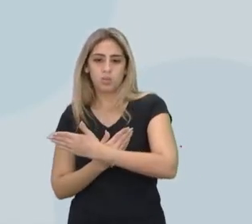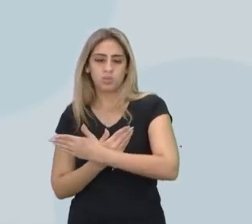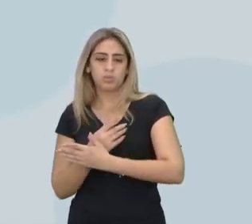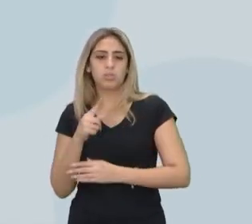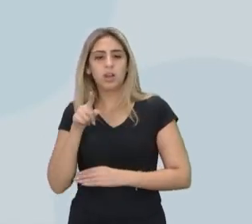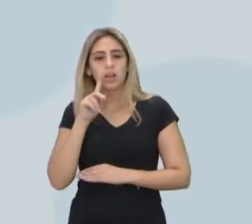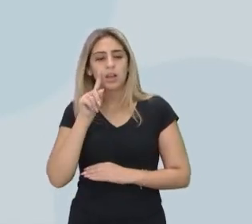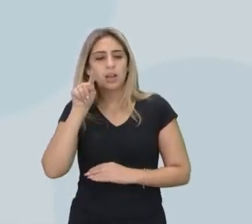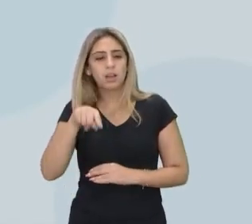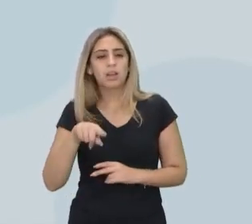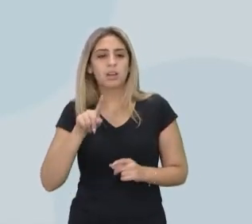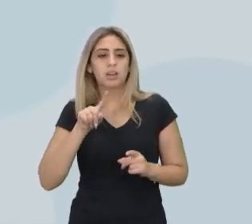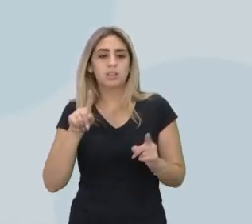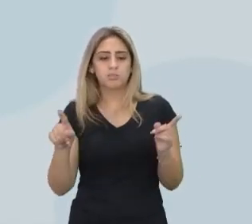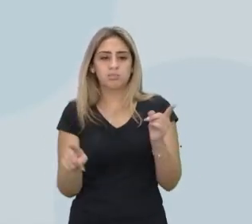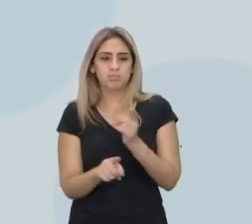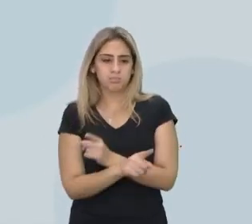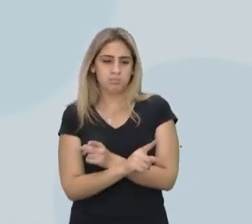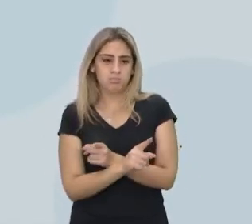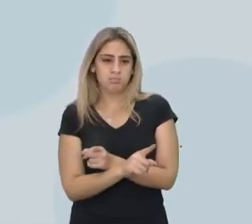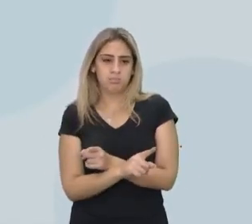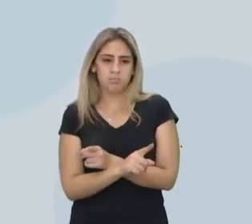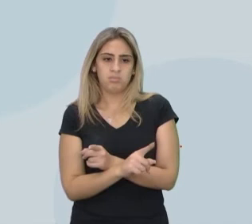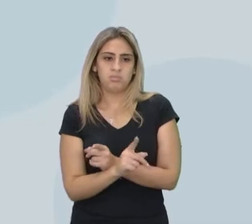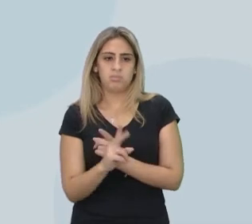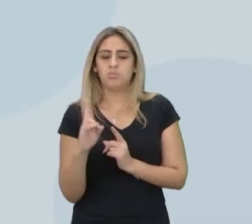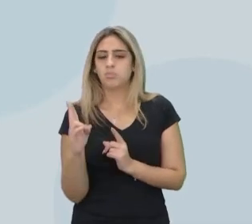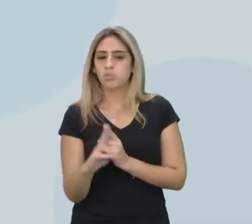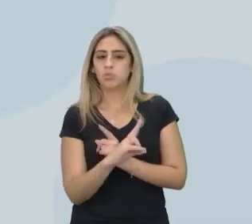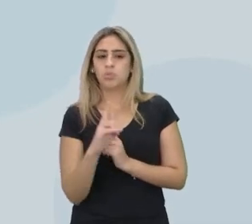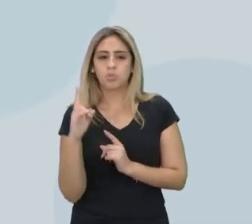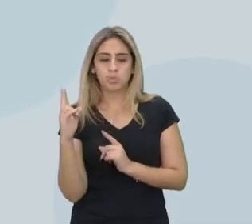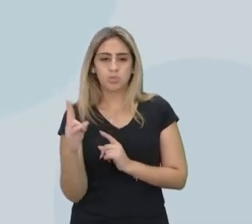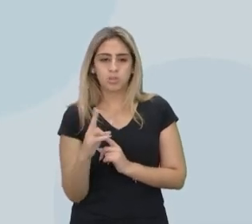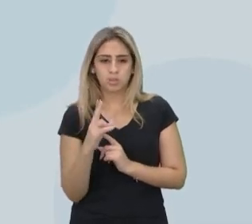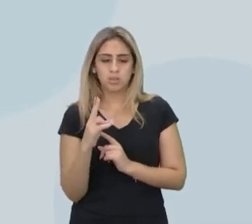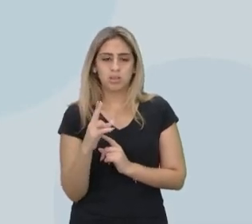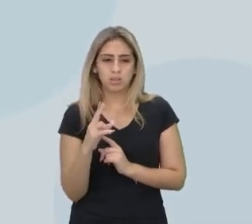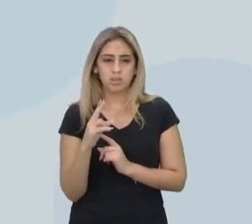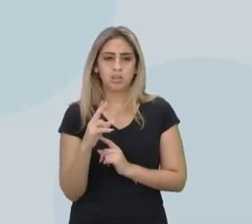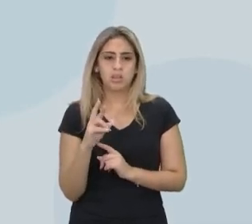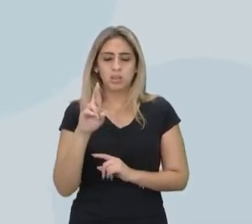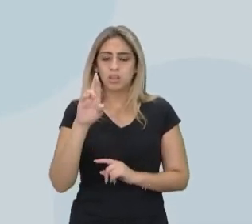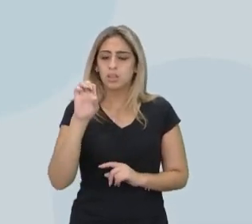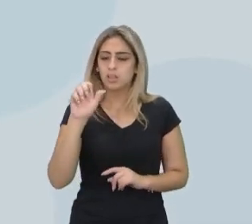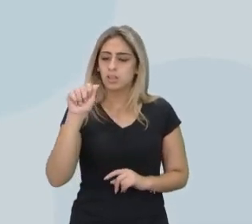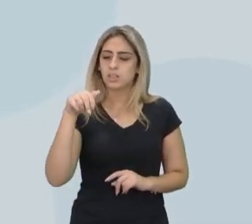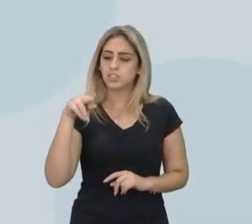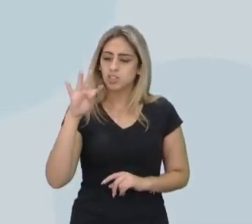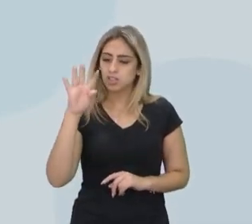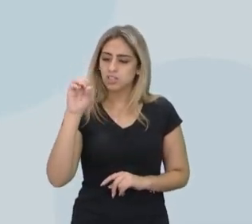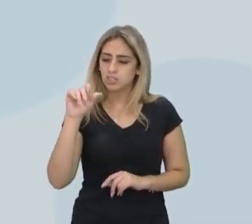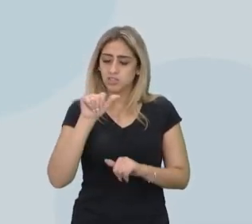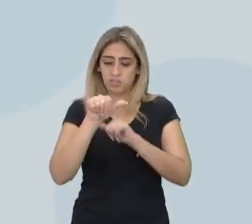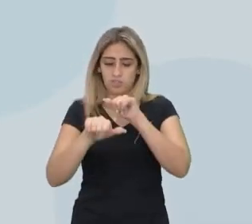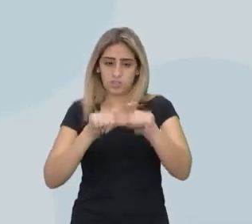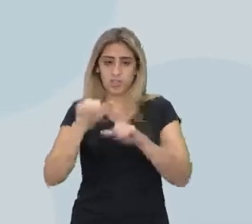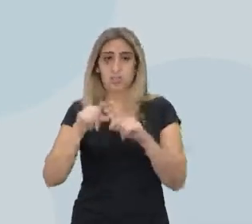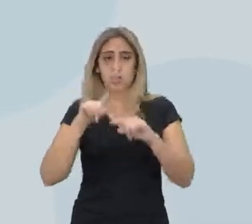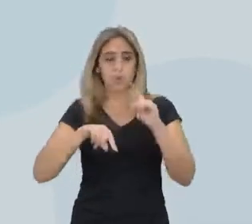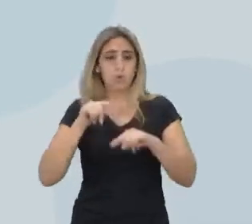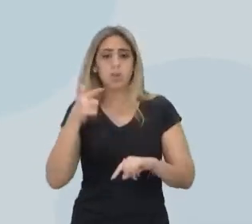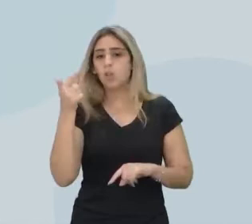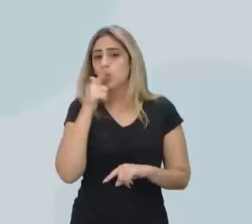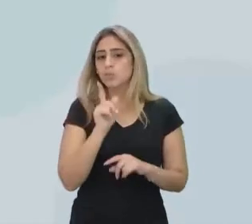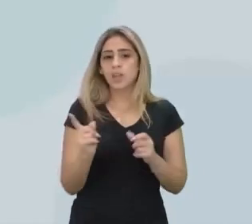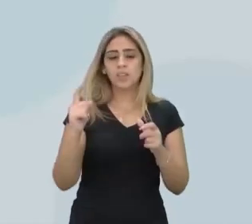é irreversível, ou seja, o reagente vira produto e ele não consegue mais voltar até